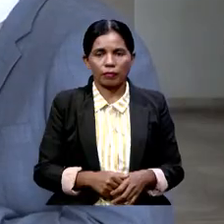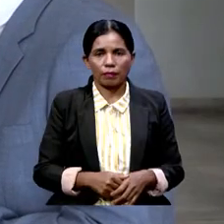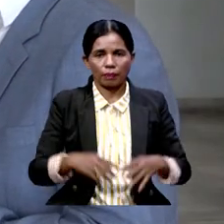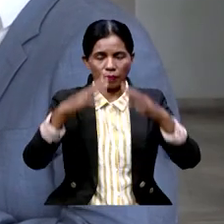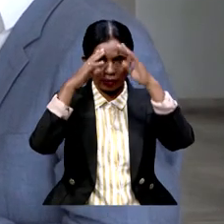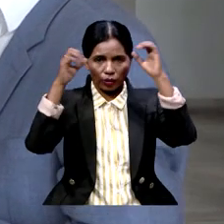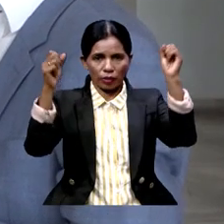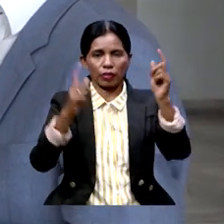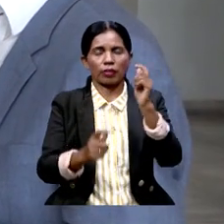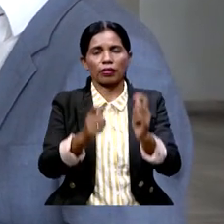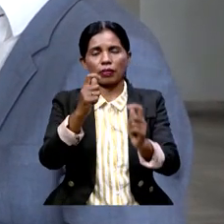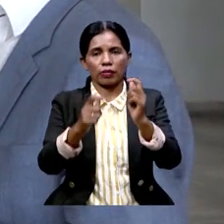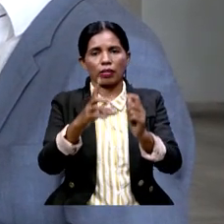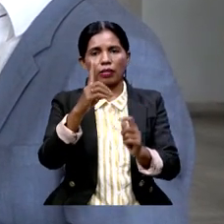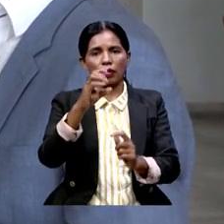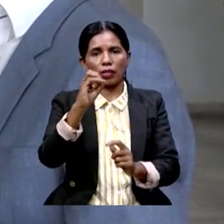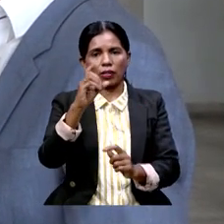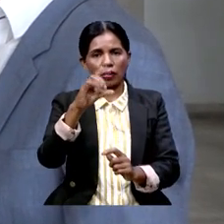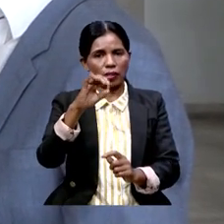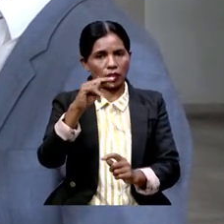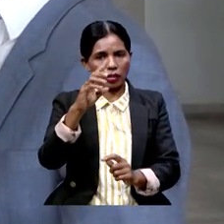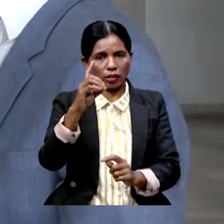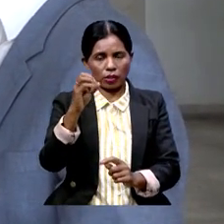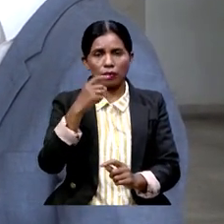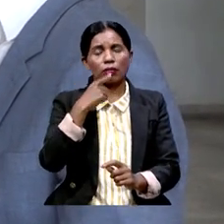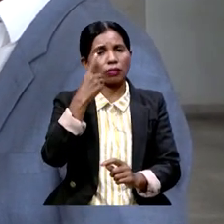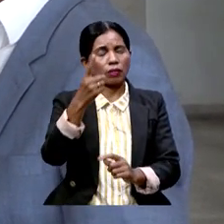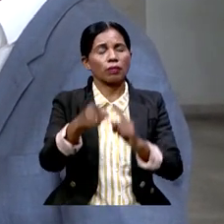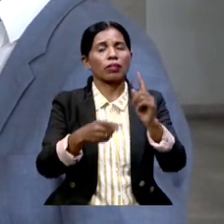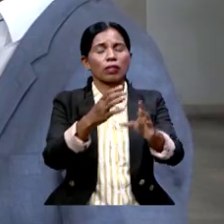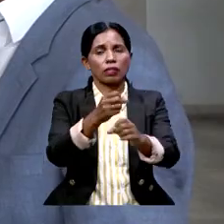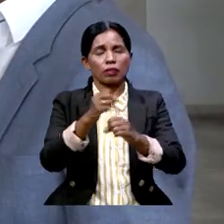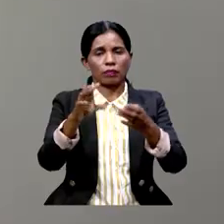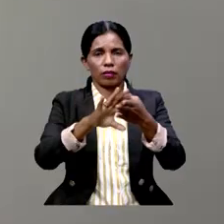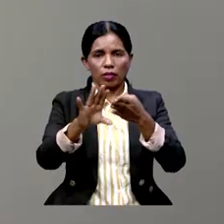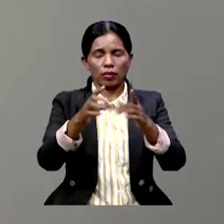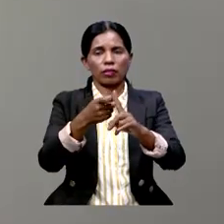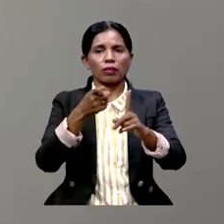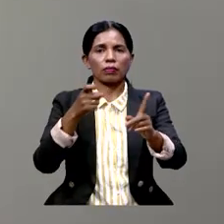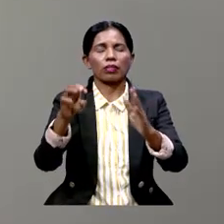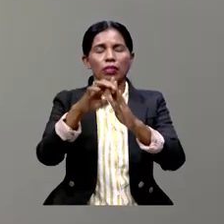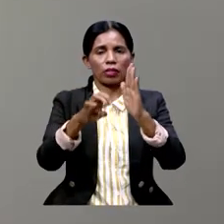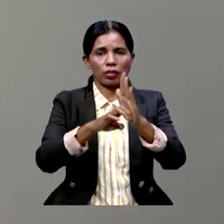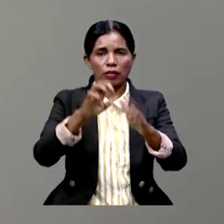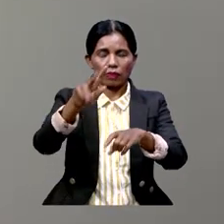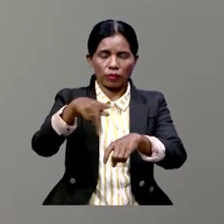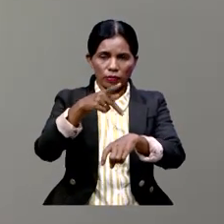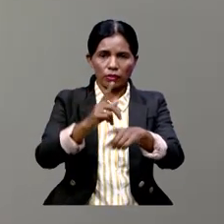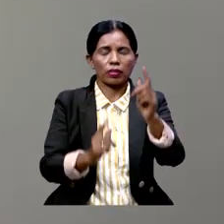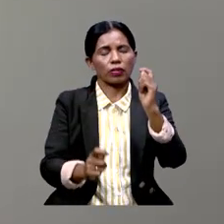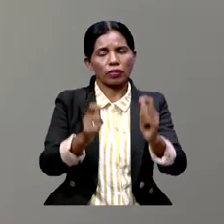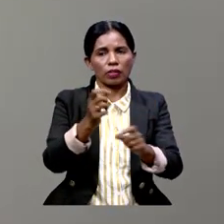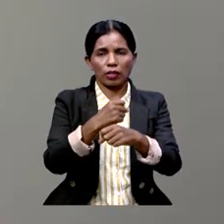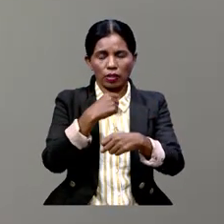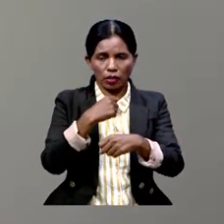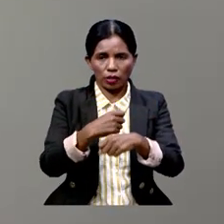Presidente Tribunal Recurso de Olindo dos Santos informa, bem rir acima o pedido extradição no Estado Filipina, Tribunal Recurso haloque